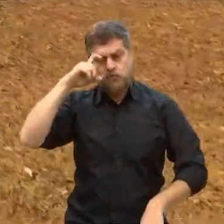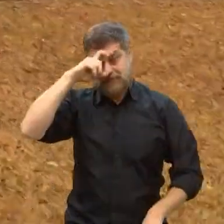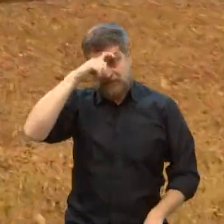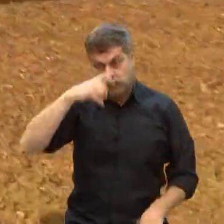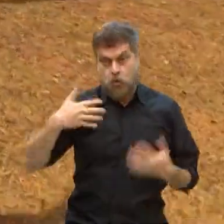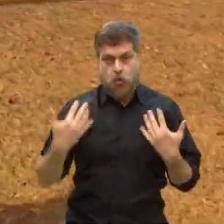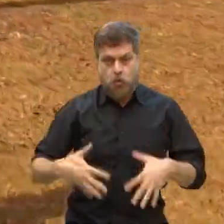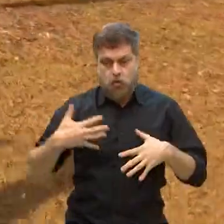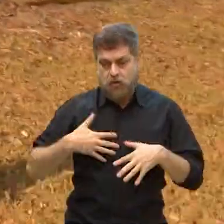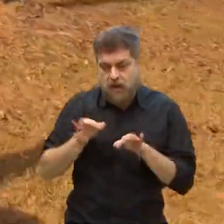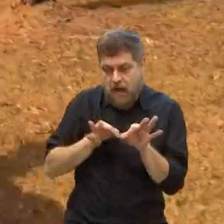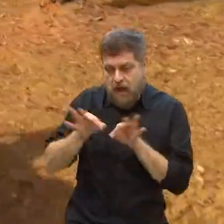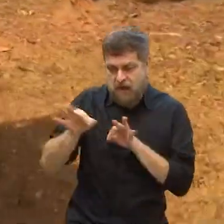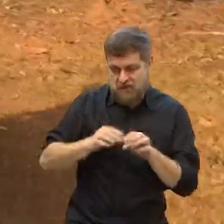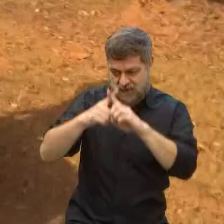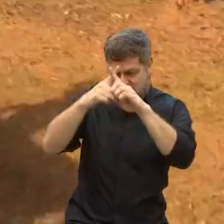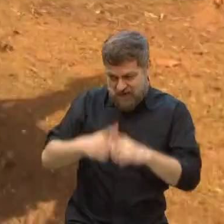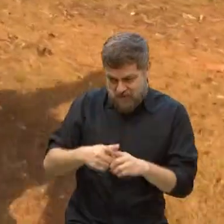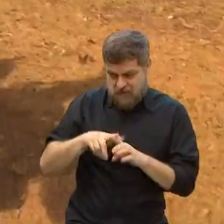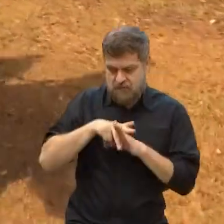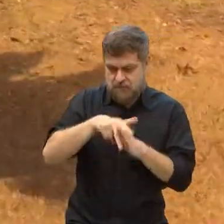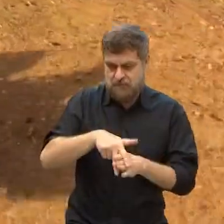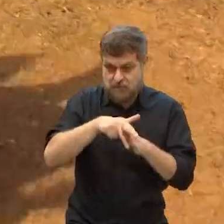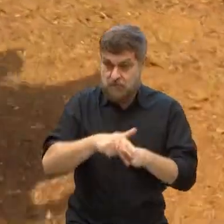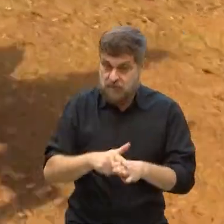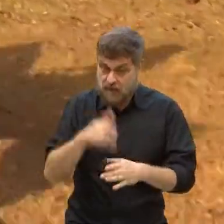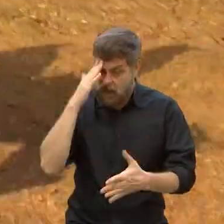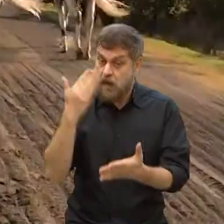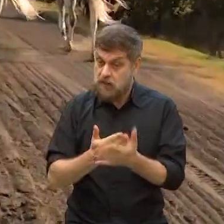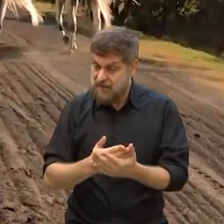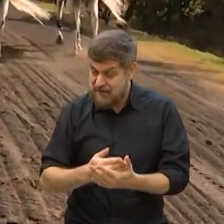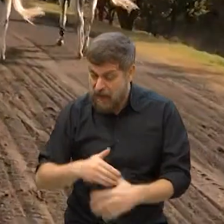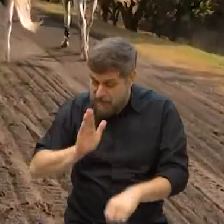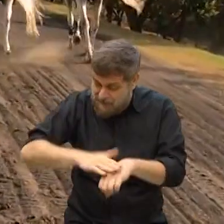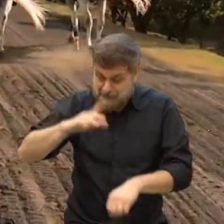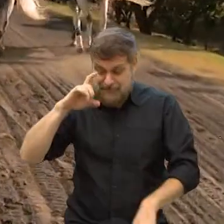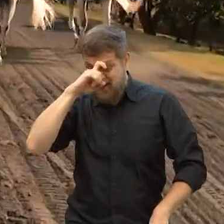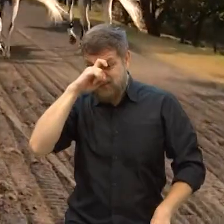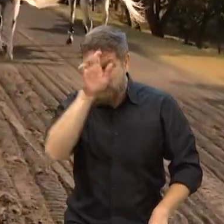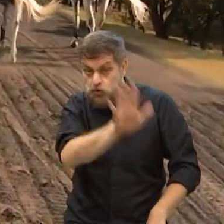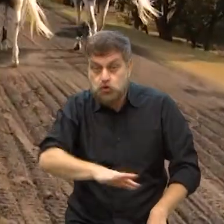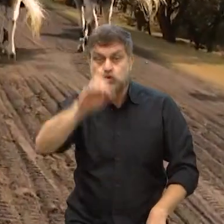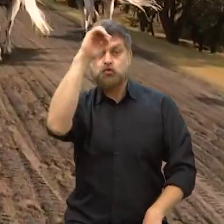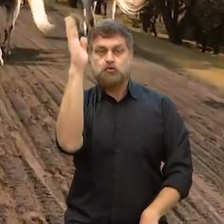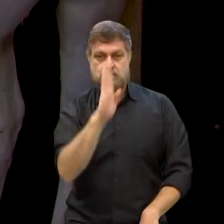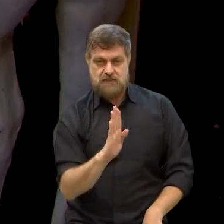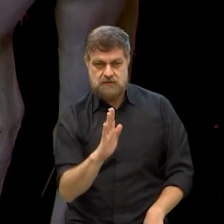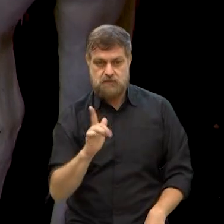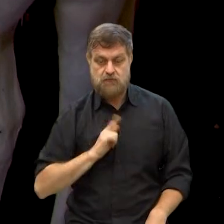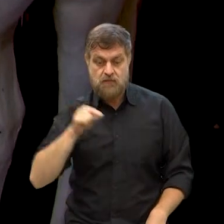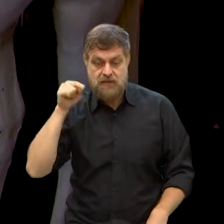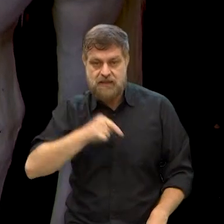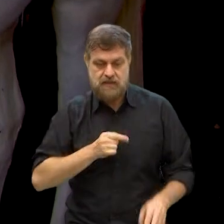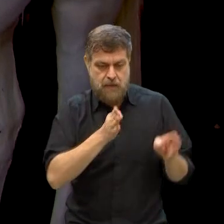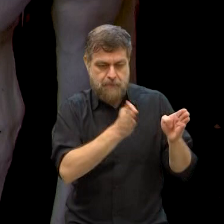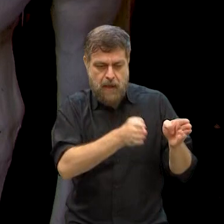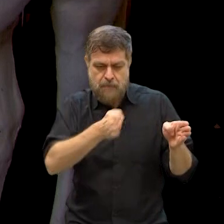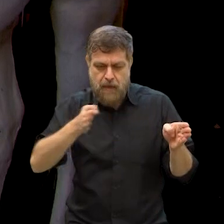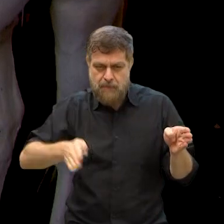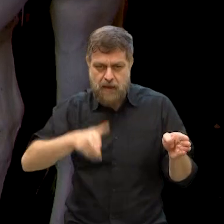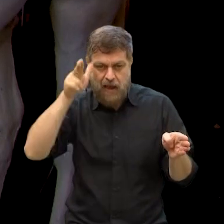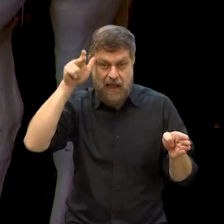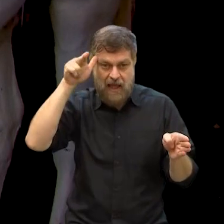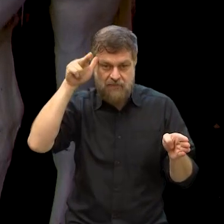adversas. Segundo os organizadores, talvez seja a prova mais difícil do Brasil. Aqui vive um